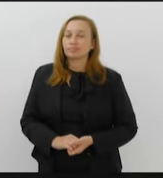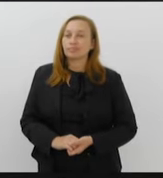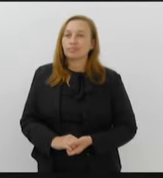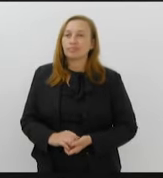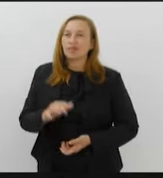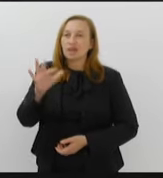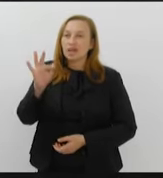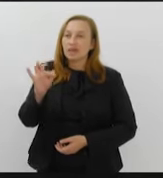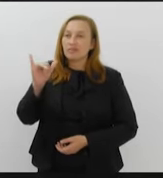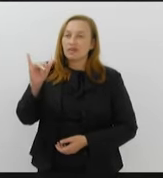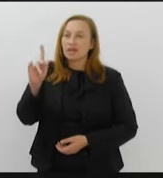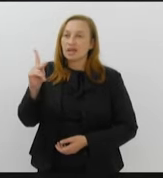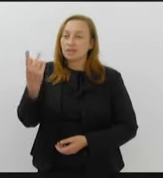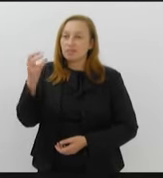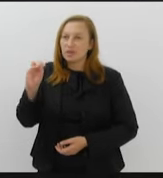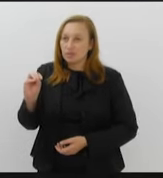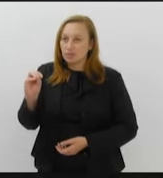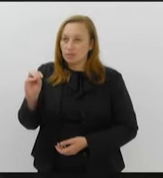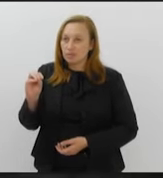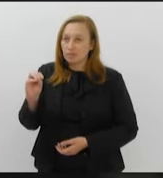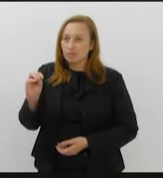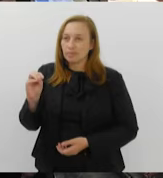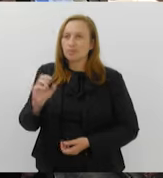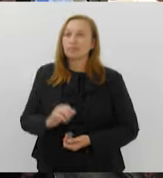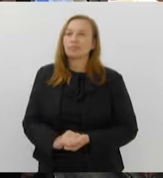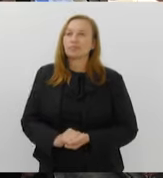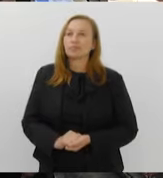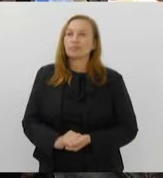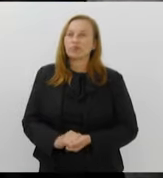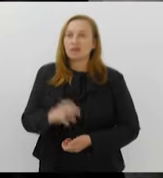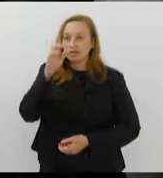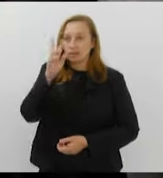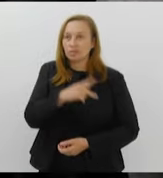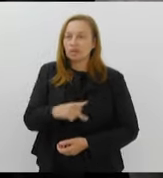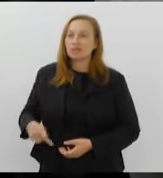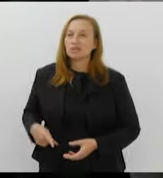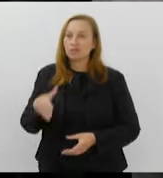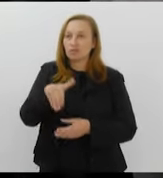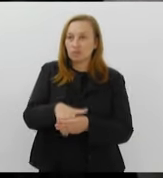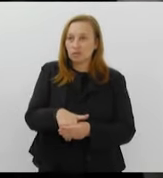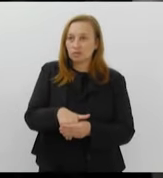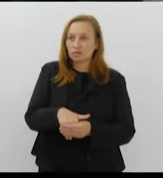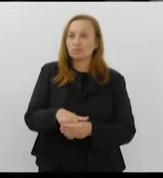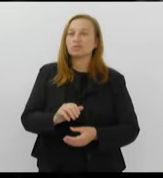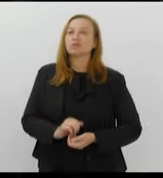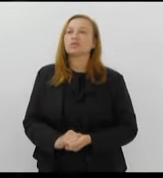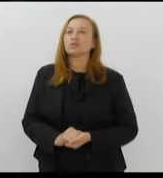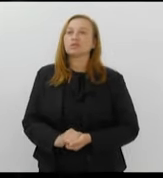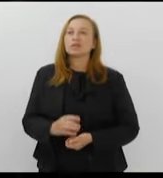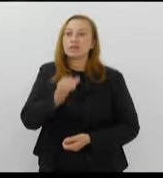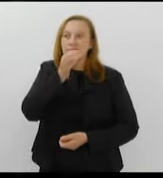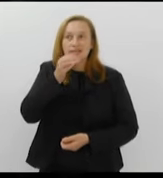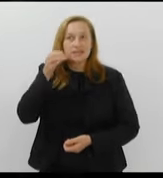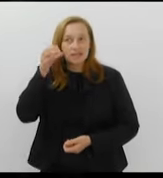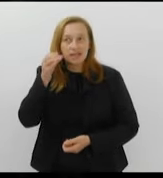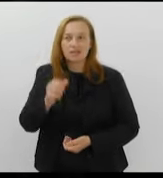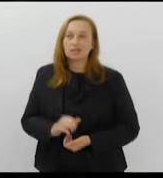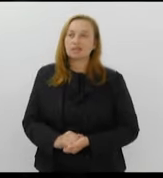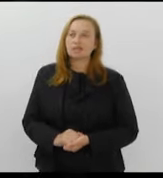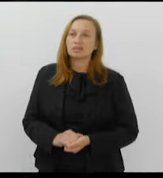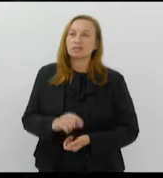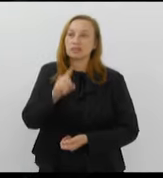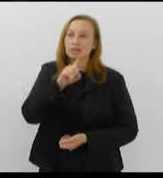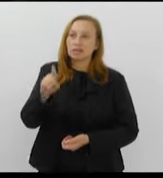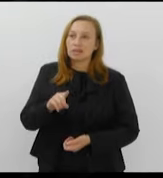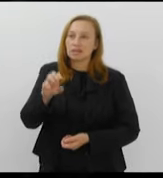Felipe Inrave. Nosso nobre deputado. Presidente, queria consignar meu voto para Célia Jordão e